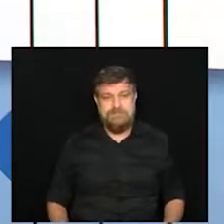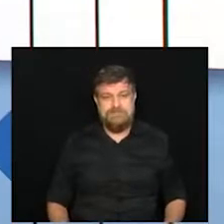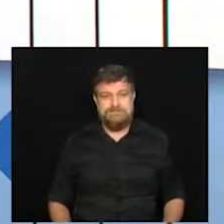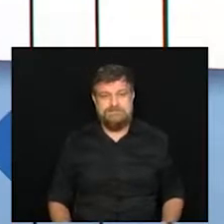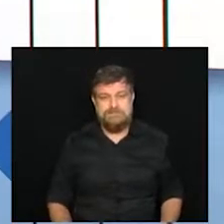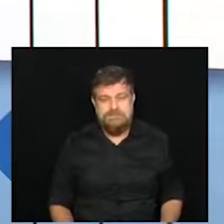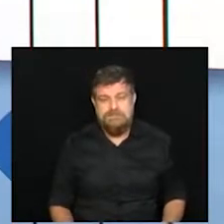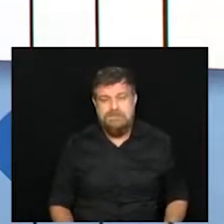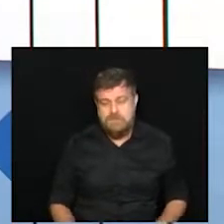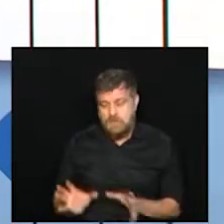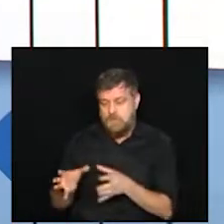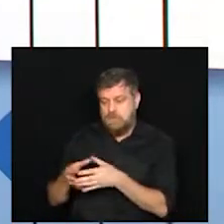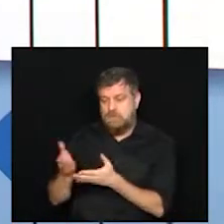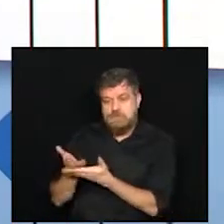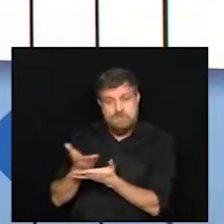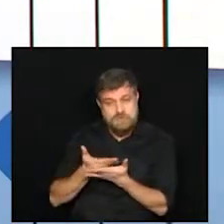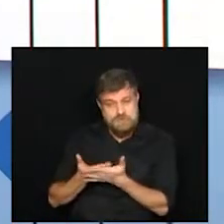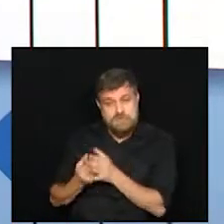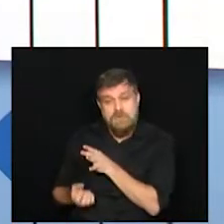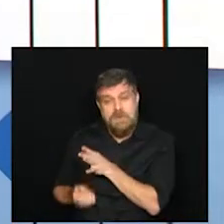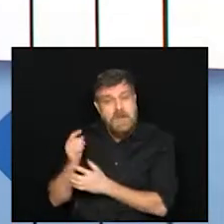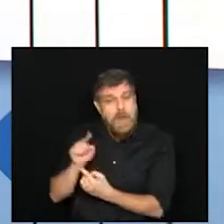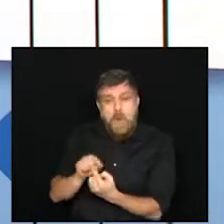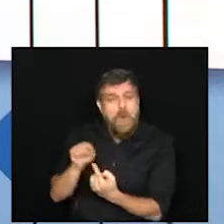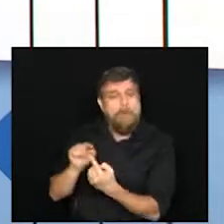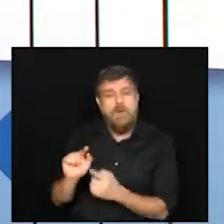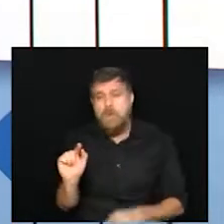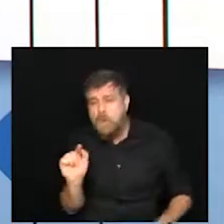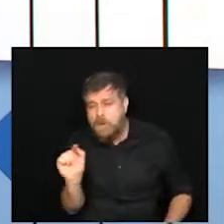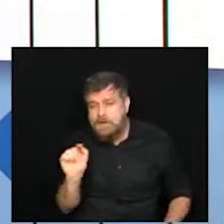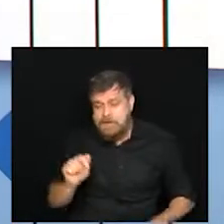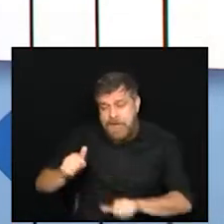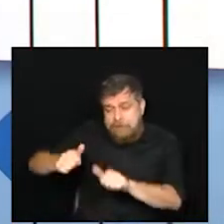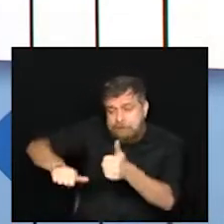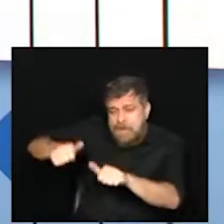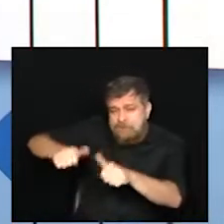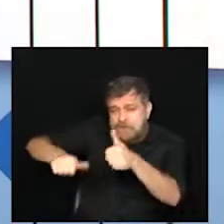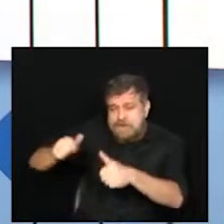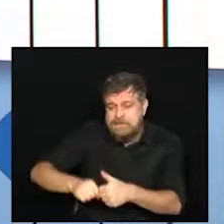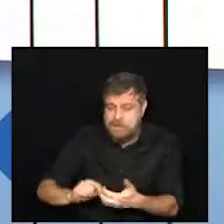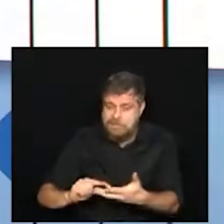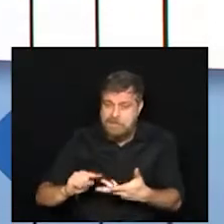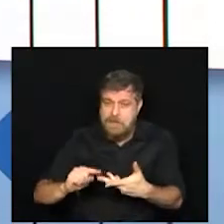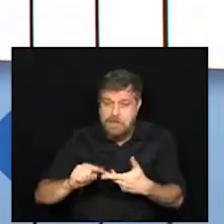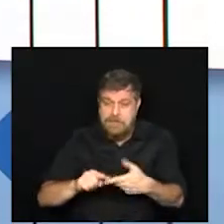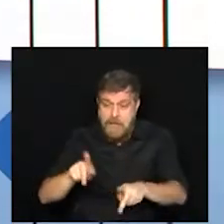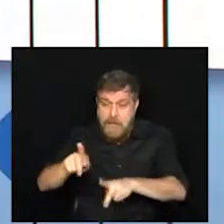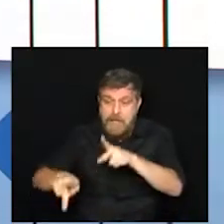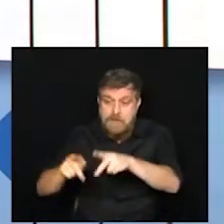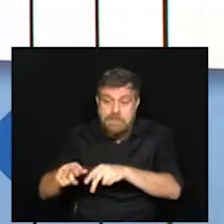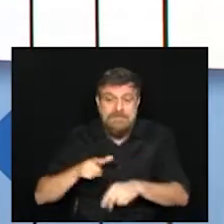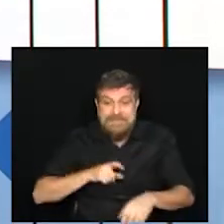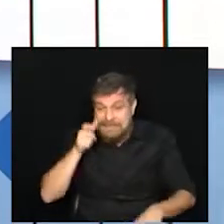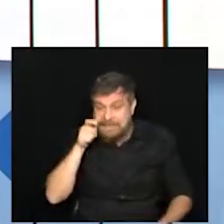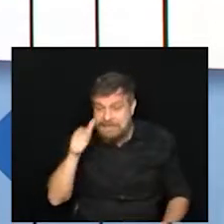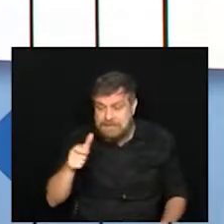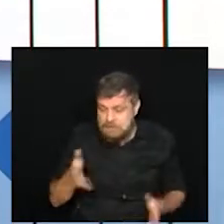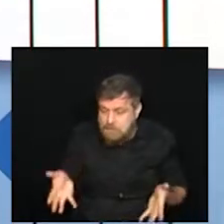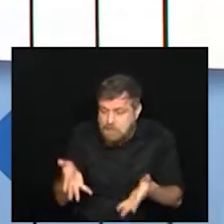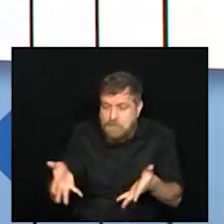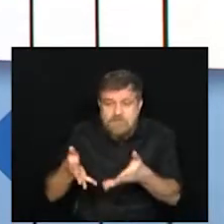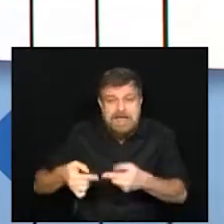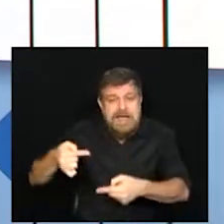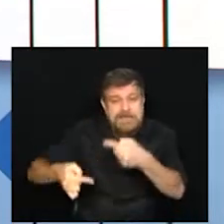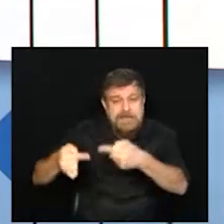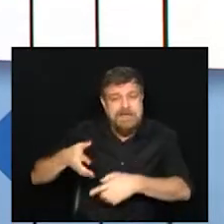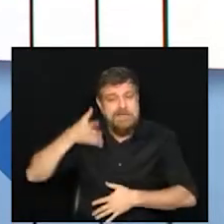Campinas, as comissões de estudo são criadas com a finalidade de analisar fatos de interesse público, promovendo debate